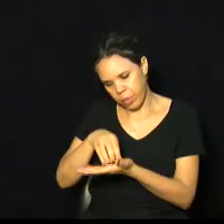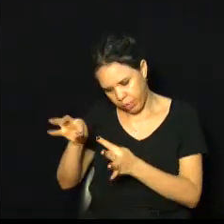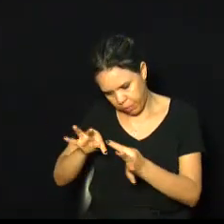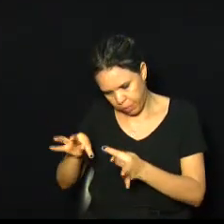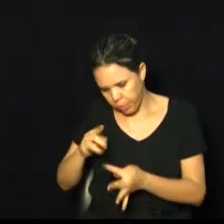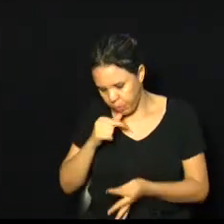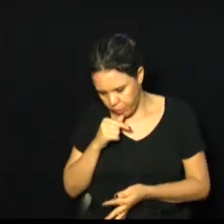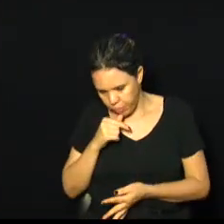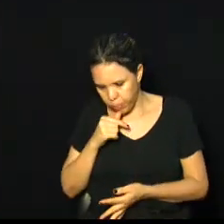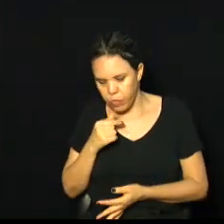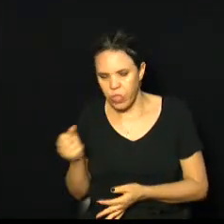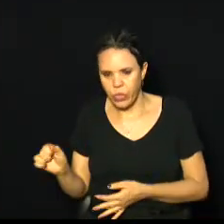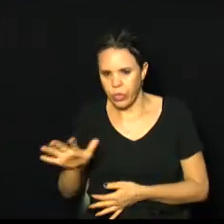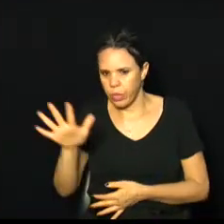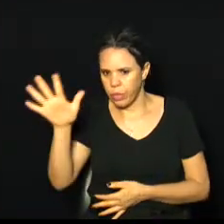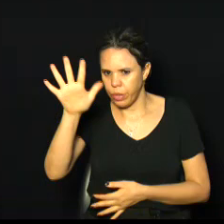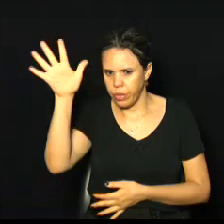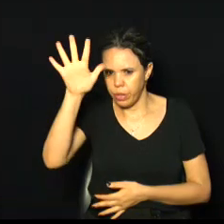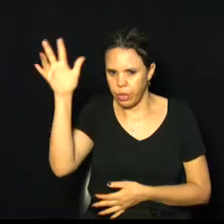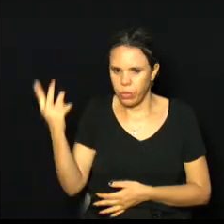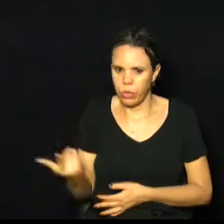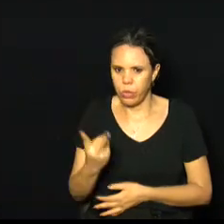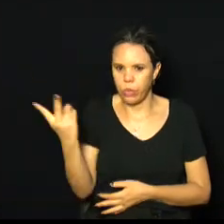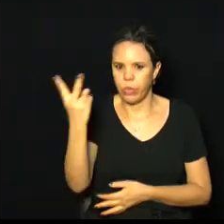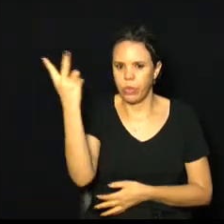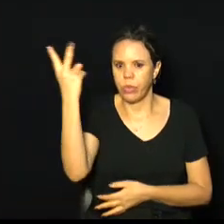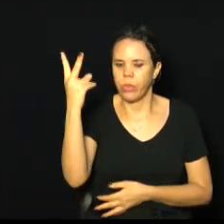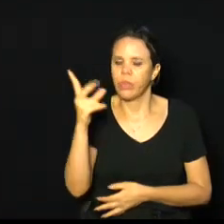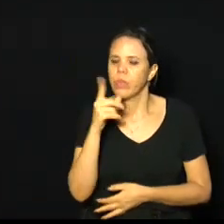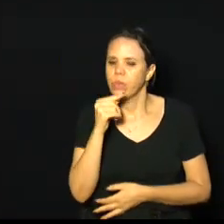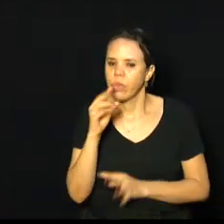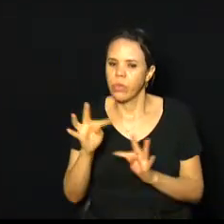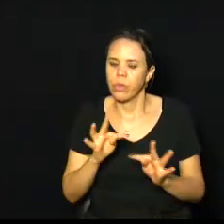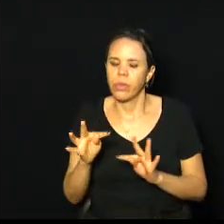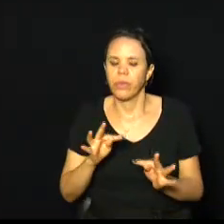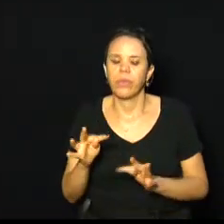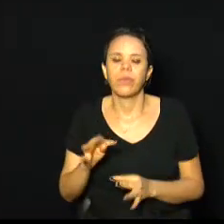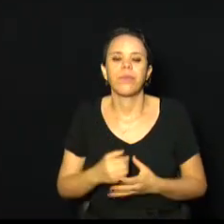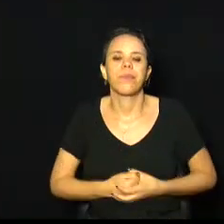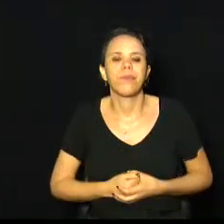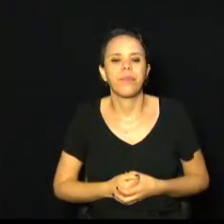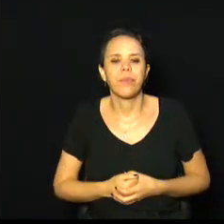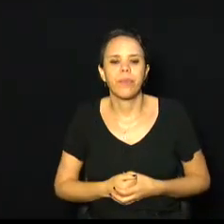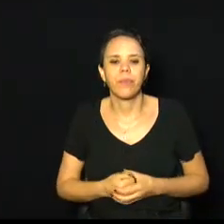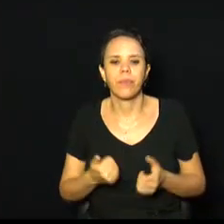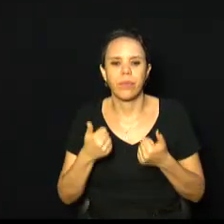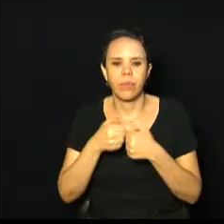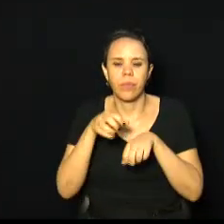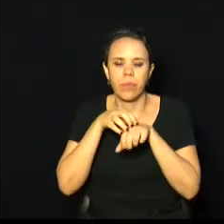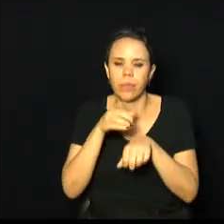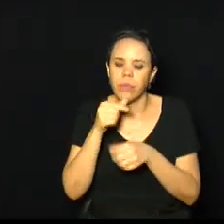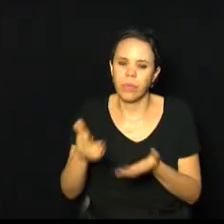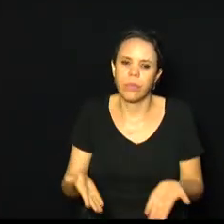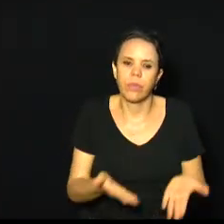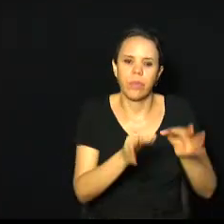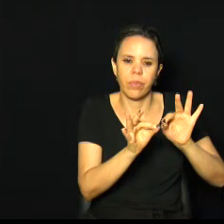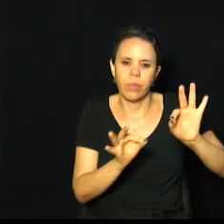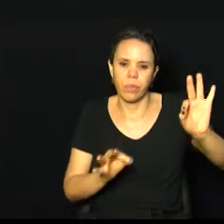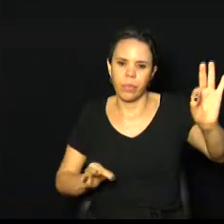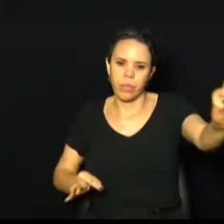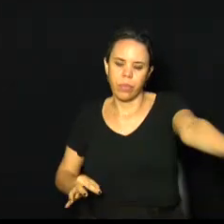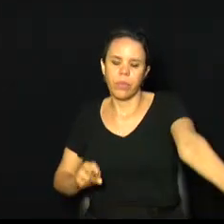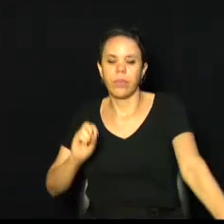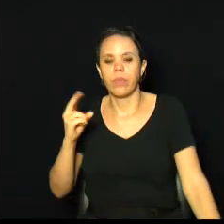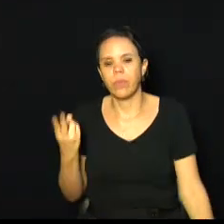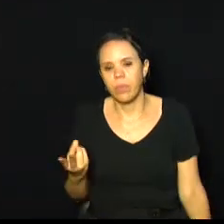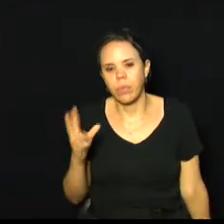como, elevação dos serviços. Elevação do custo de transporte das águas distantes ou